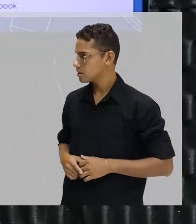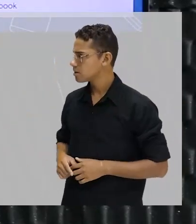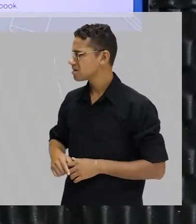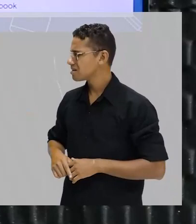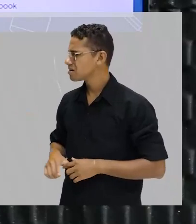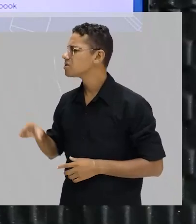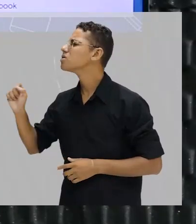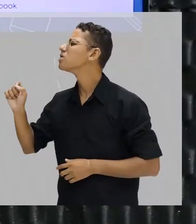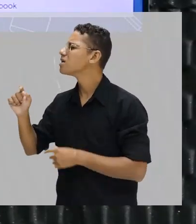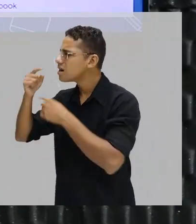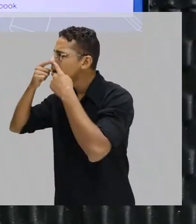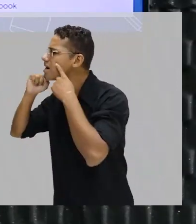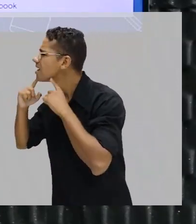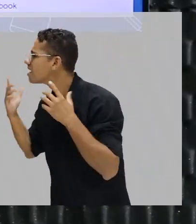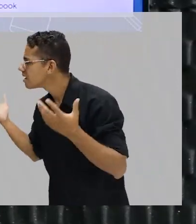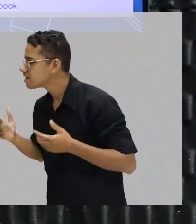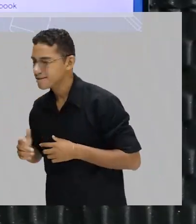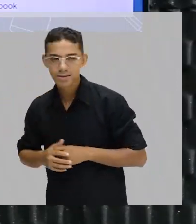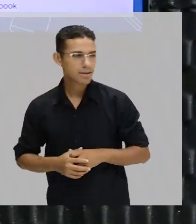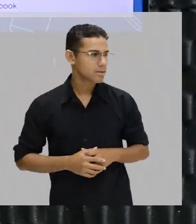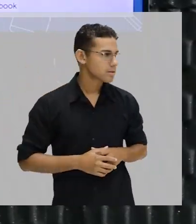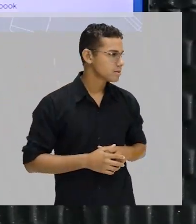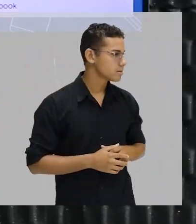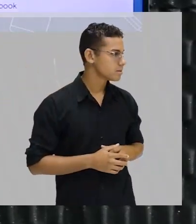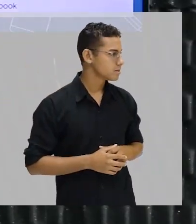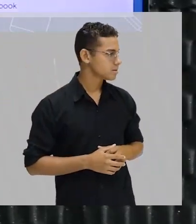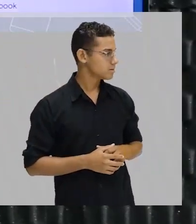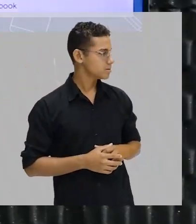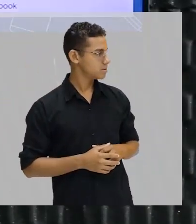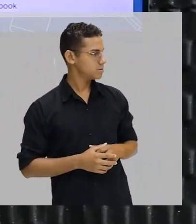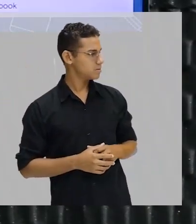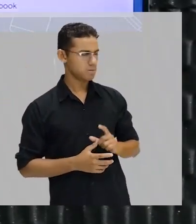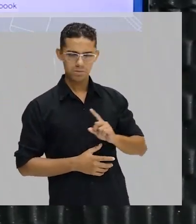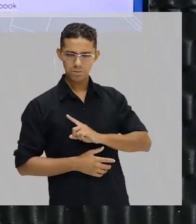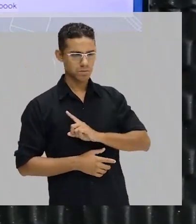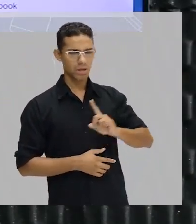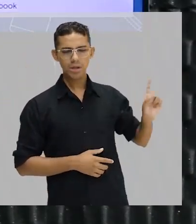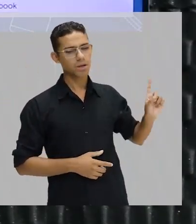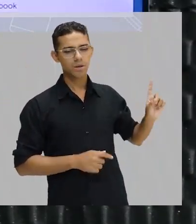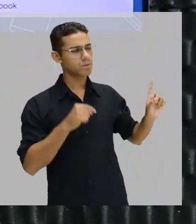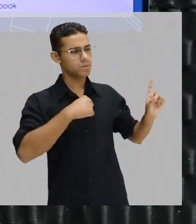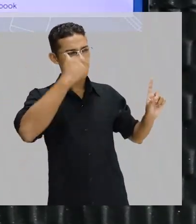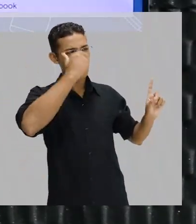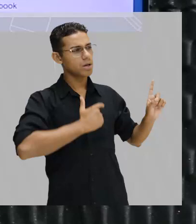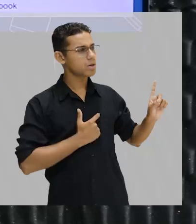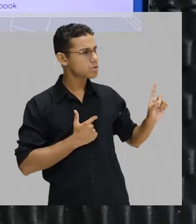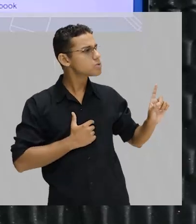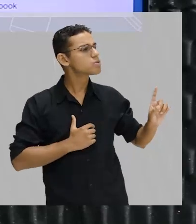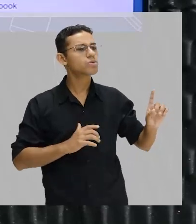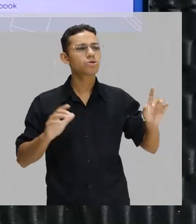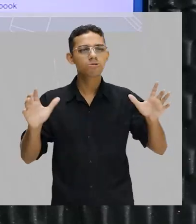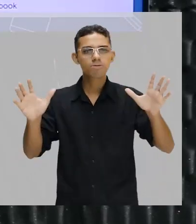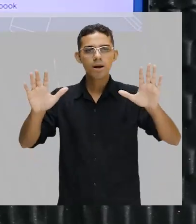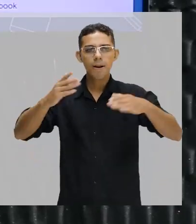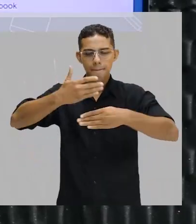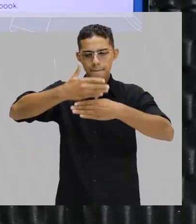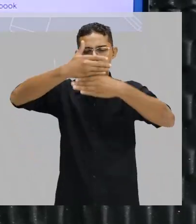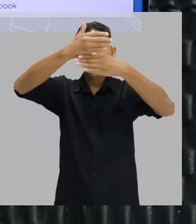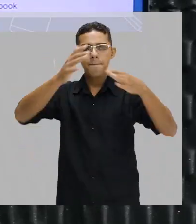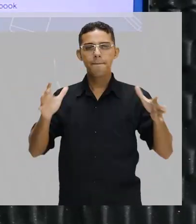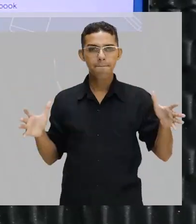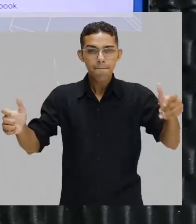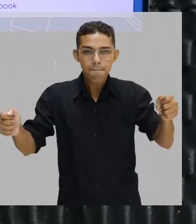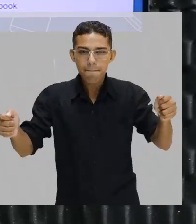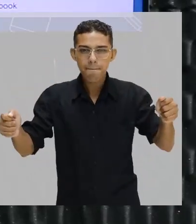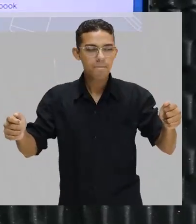chorando?" Então, assim, é bem óbvio que ele está chorando, né? E aí ele diz: "Não, estou segurando a parede." Né? Então, um exemplo